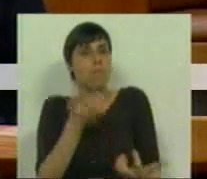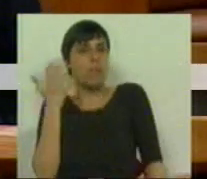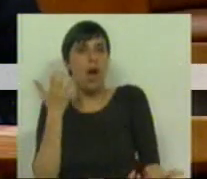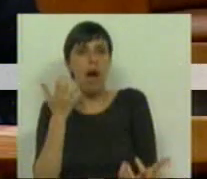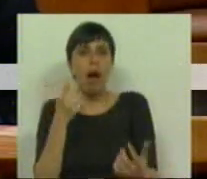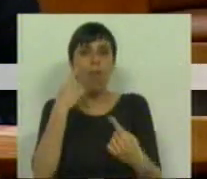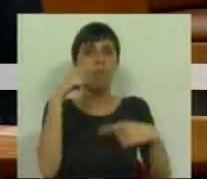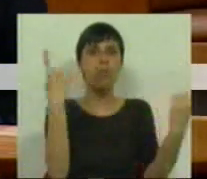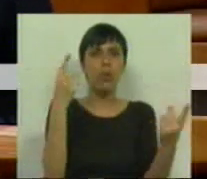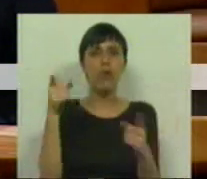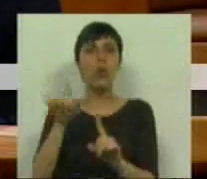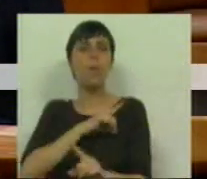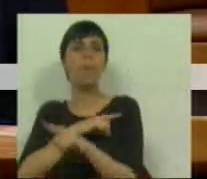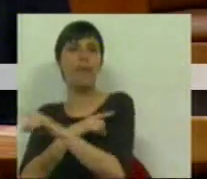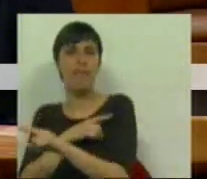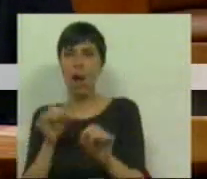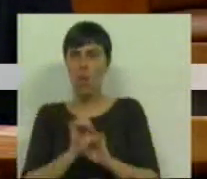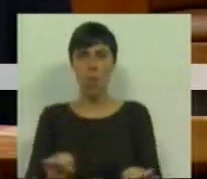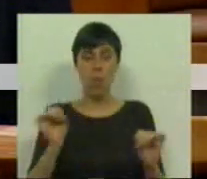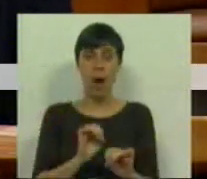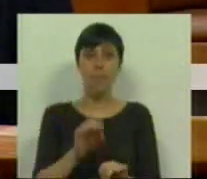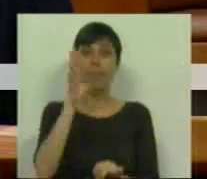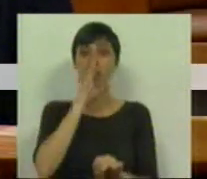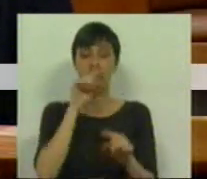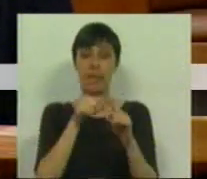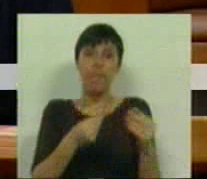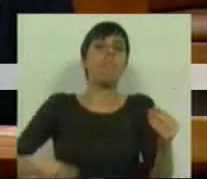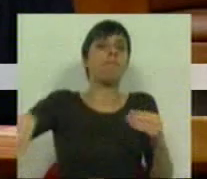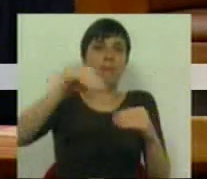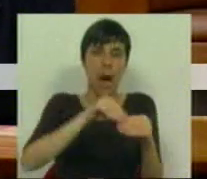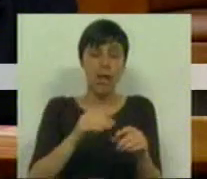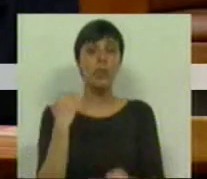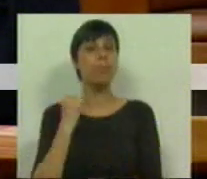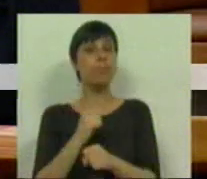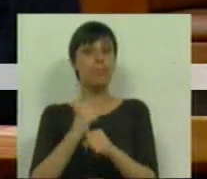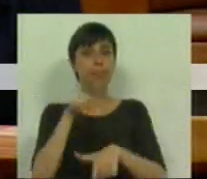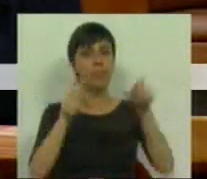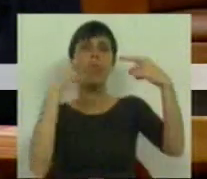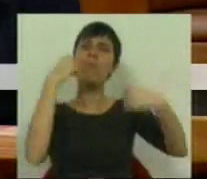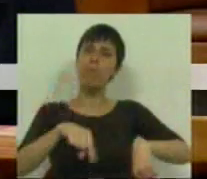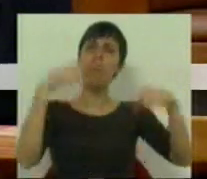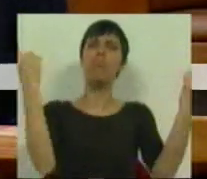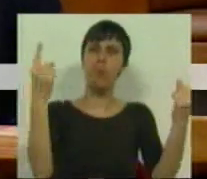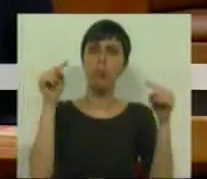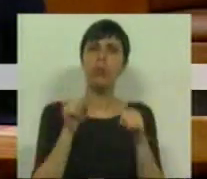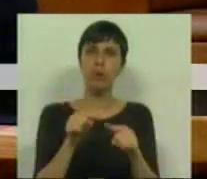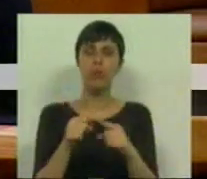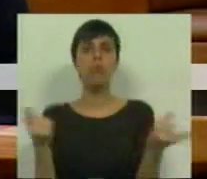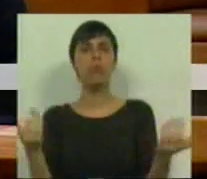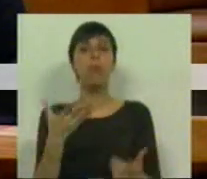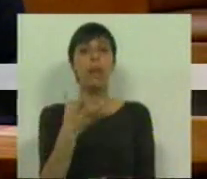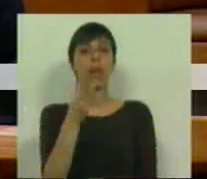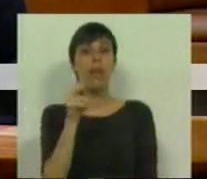significativa no público do que no privado. Se juntarmos a isso que os trabalhadores públicos ficaram sem